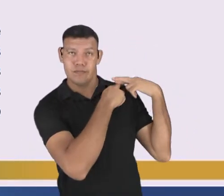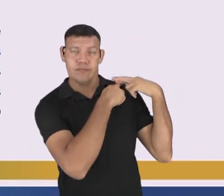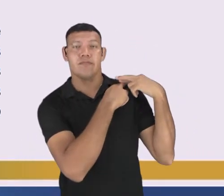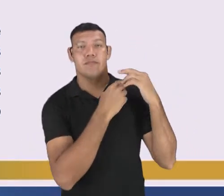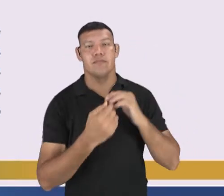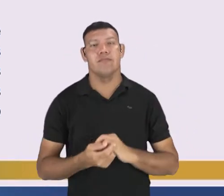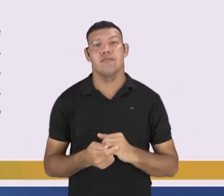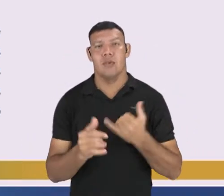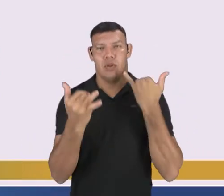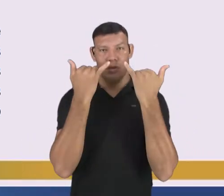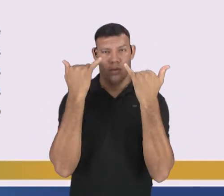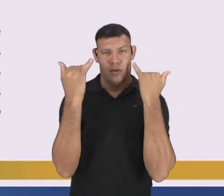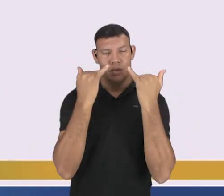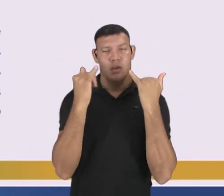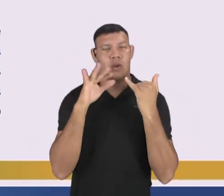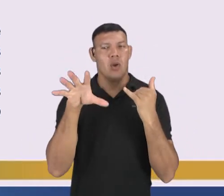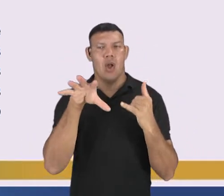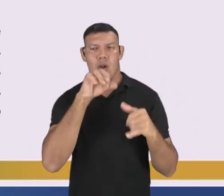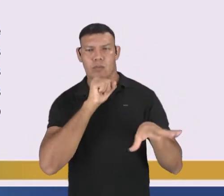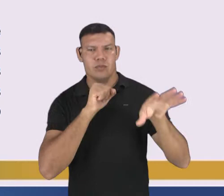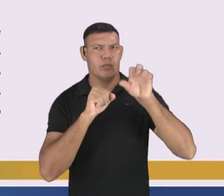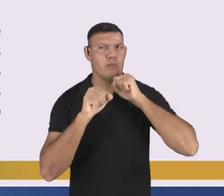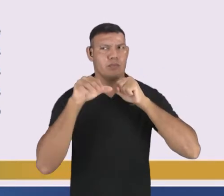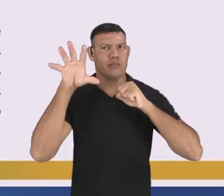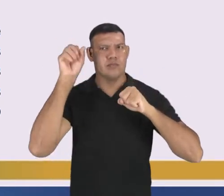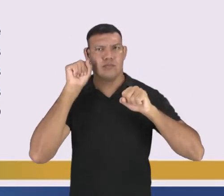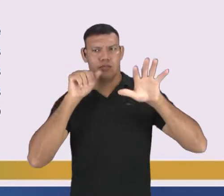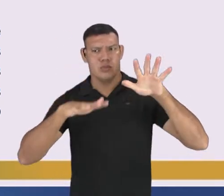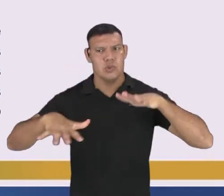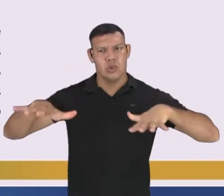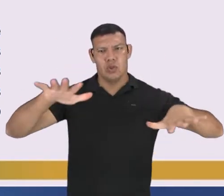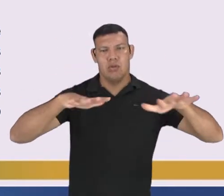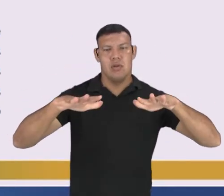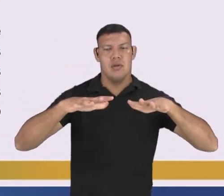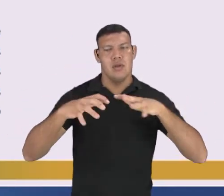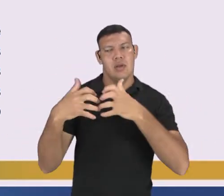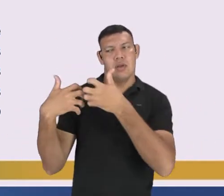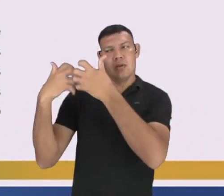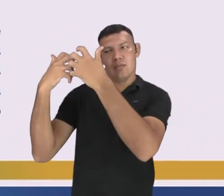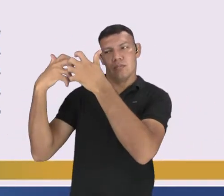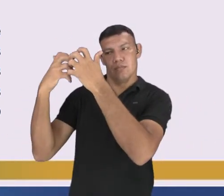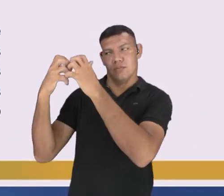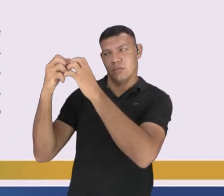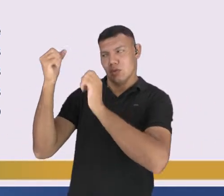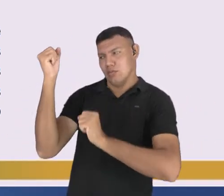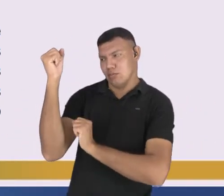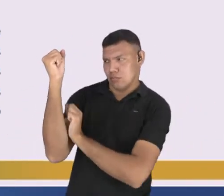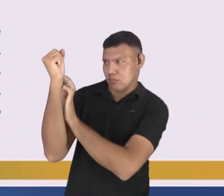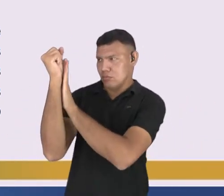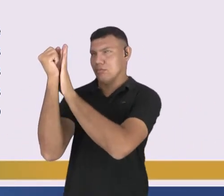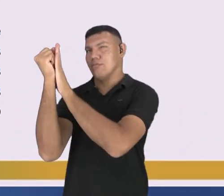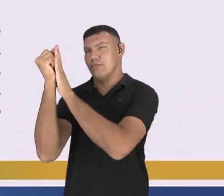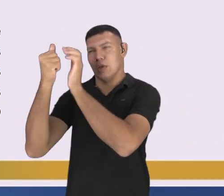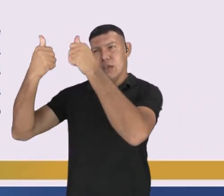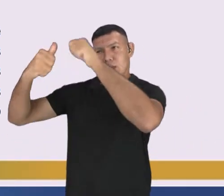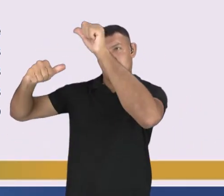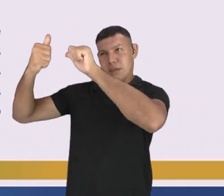enviar as informações obtidas no nosso meio para o sistema nervoso, que, por sua vez, analisa e